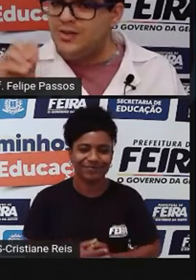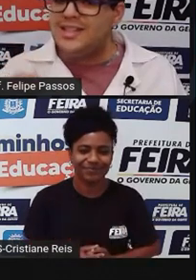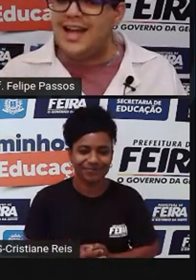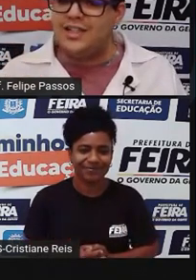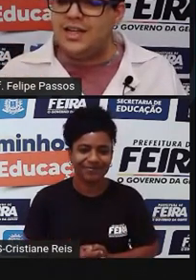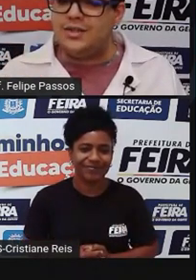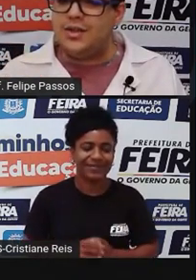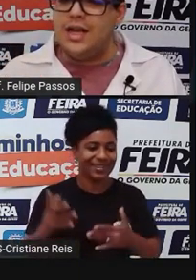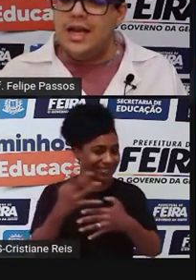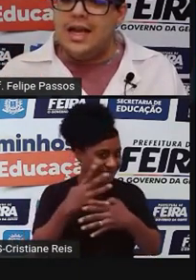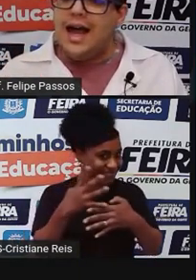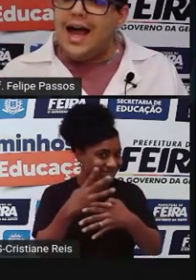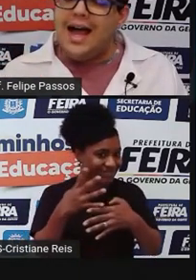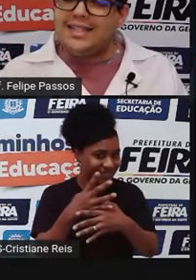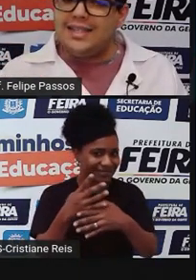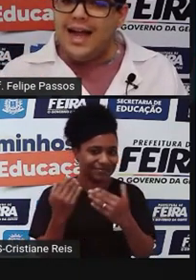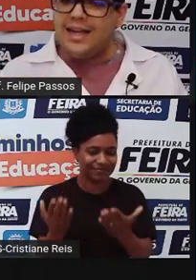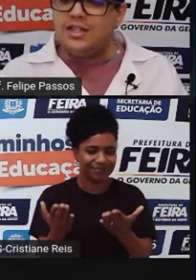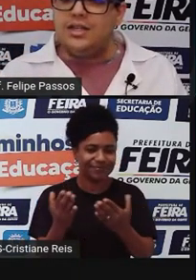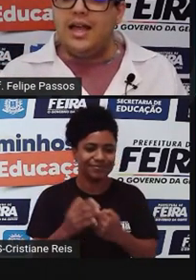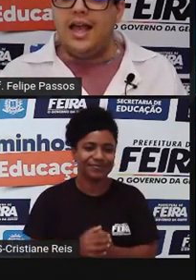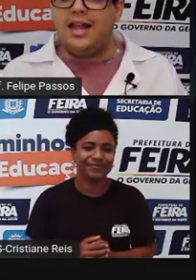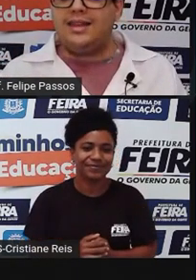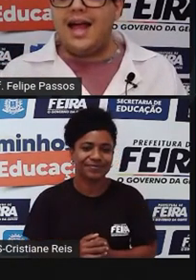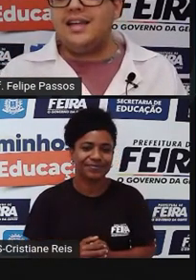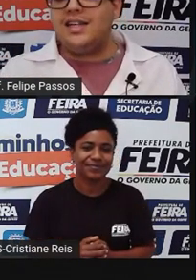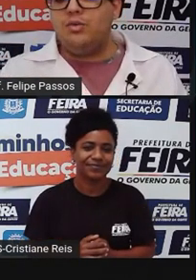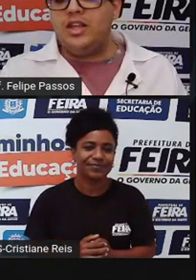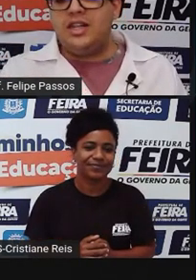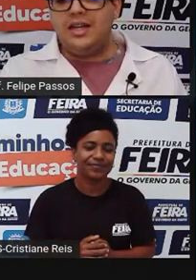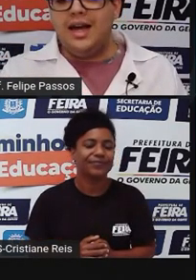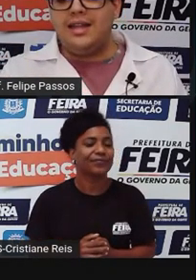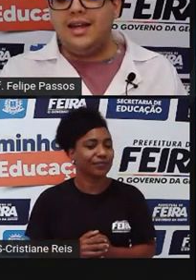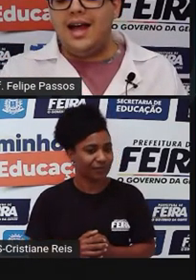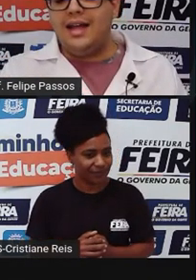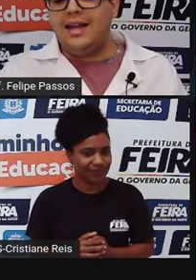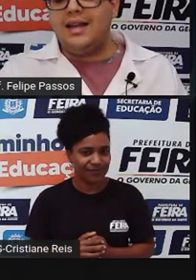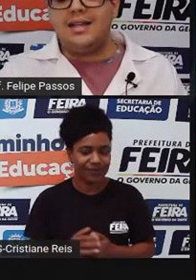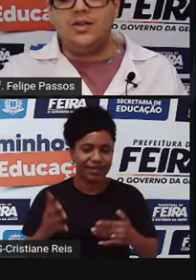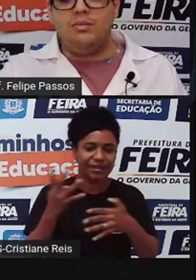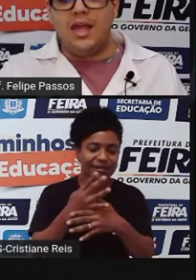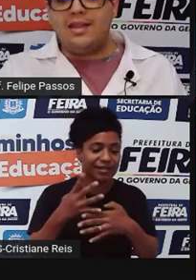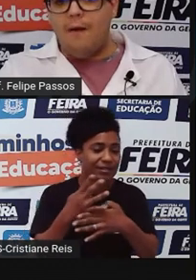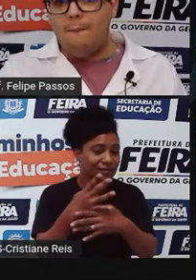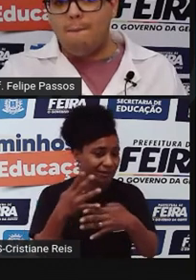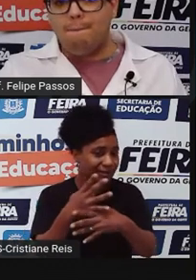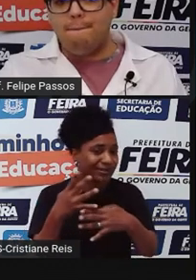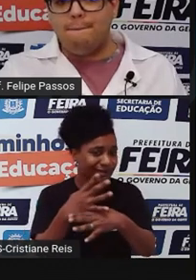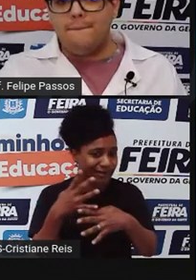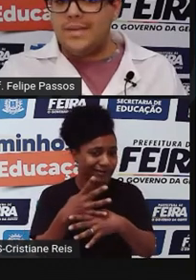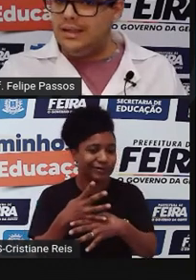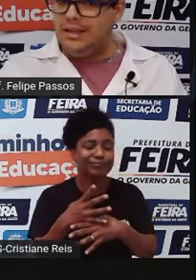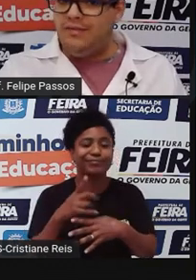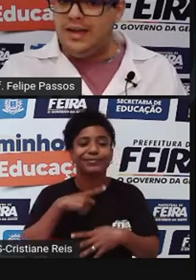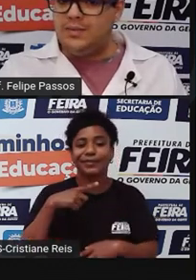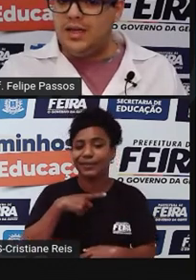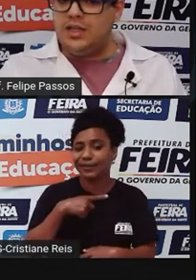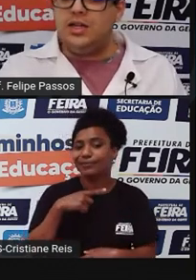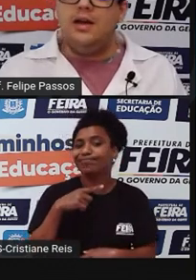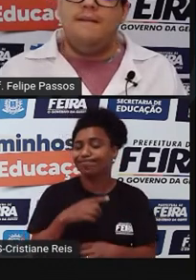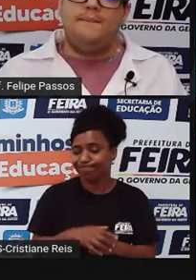Resumindo cidade aí a cidade ela está geralmente ligada a degradação ambiental